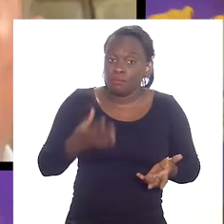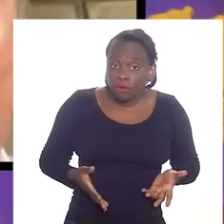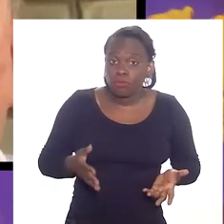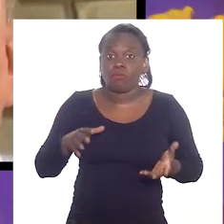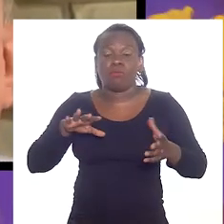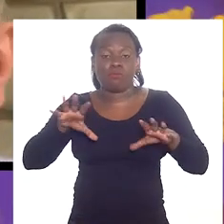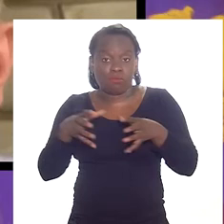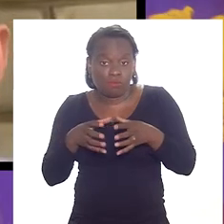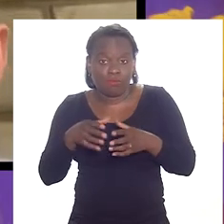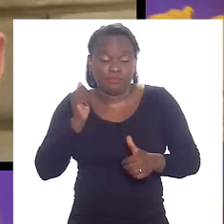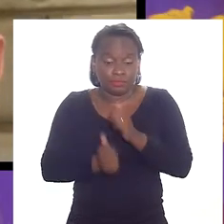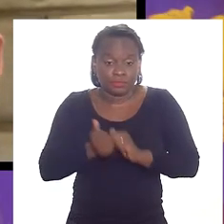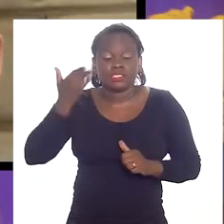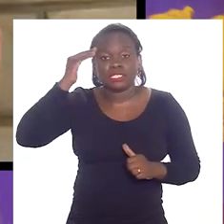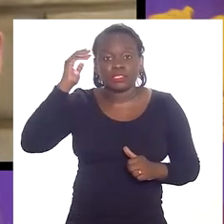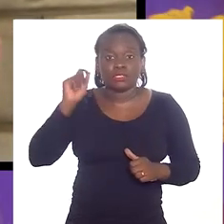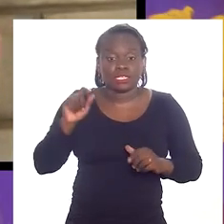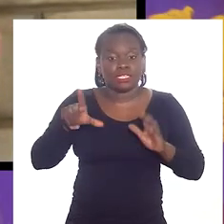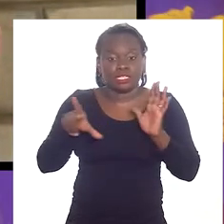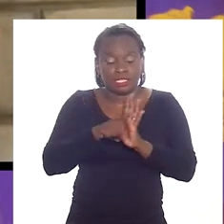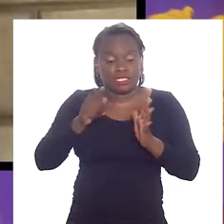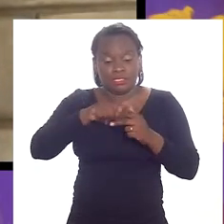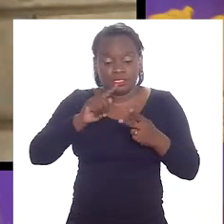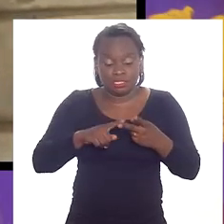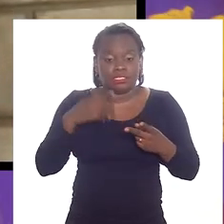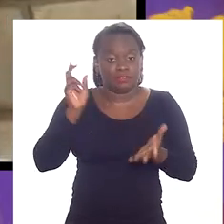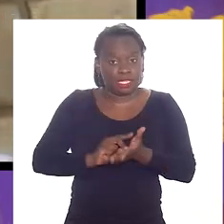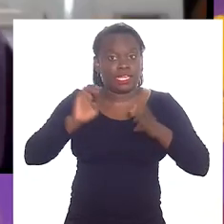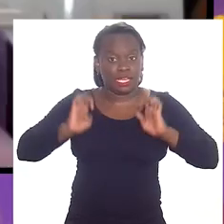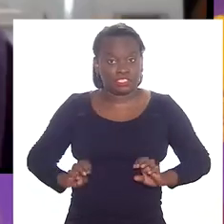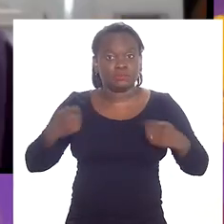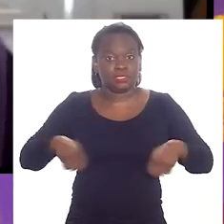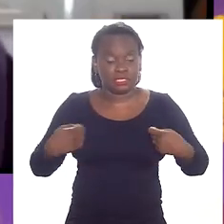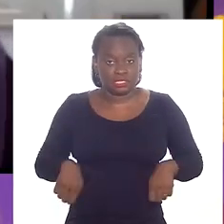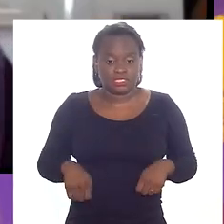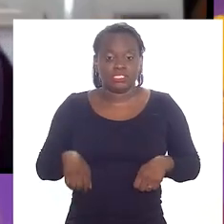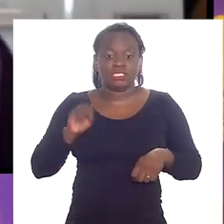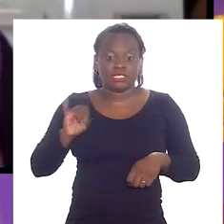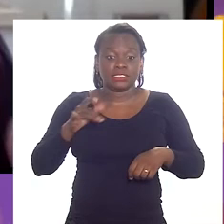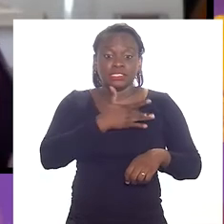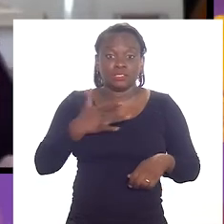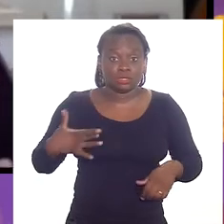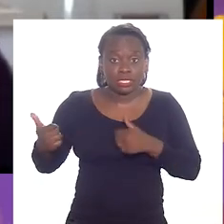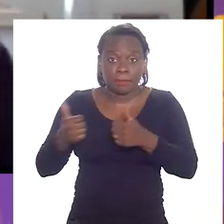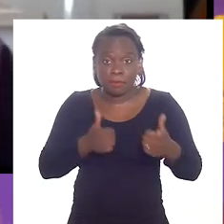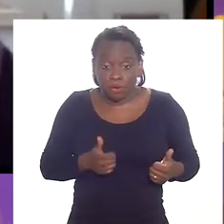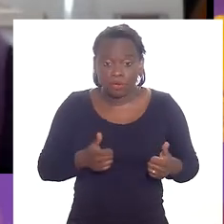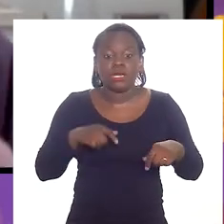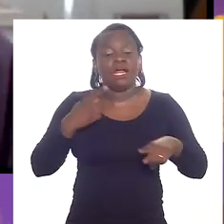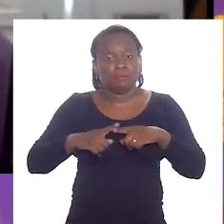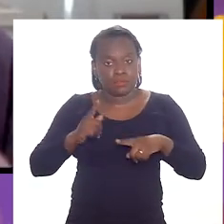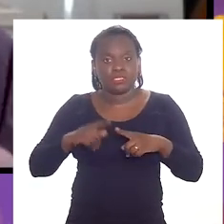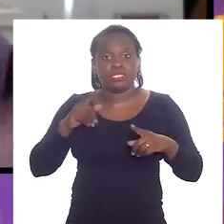diante de dois atores importantes que eu julgo que são fundamentais. O primeiro, do meu ponto de vista, a gente tem que